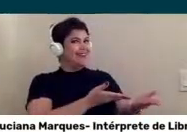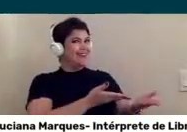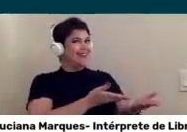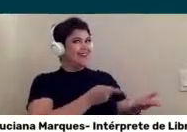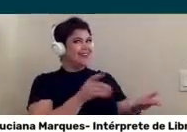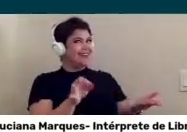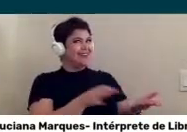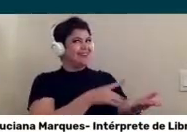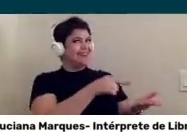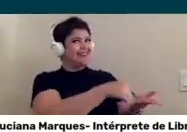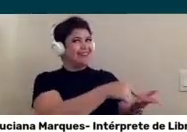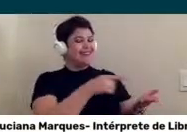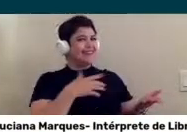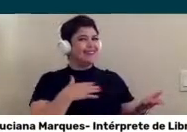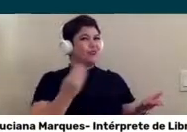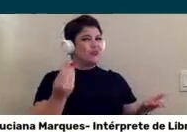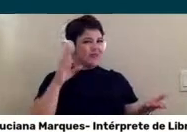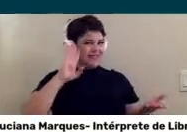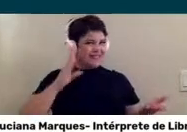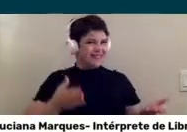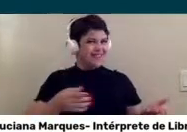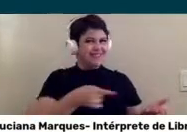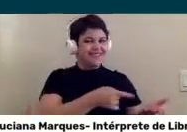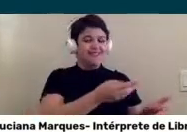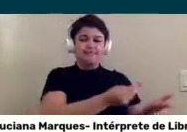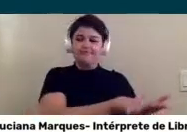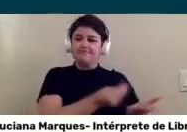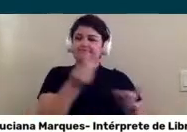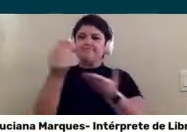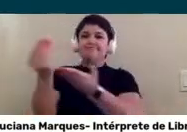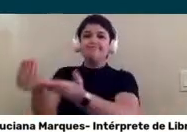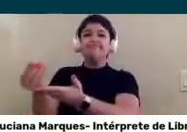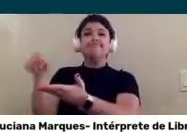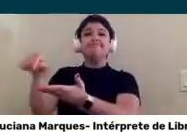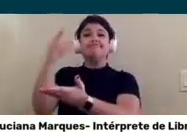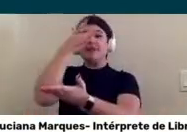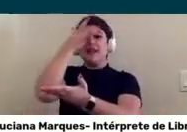do Confluence. E aí eu passava